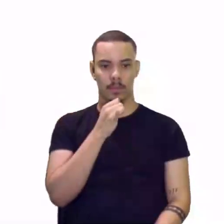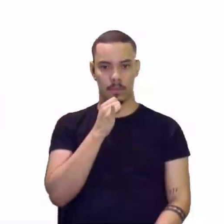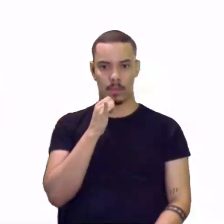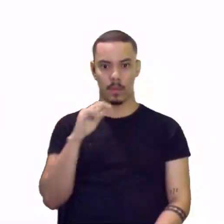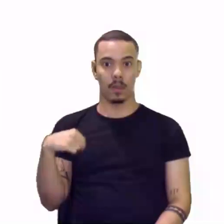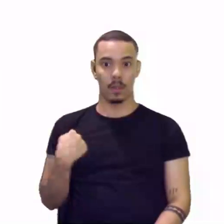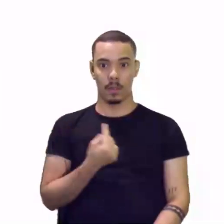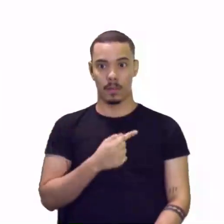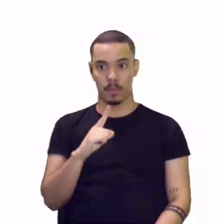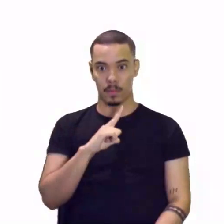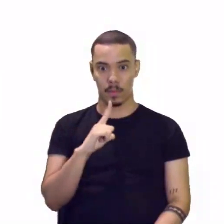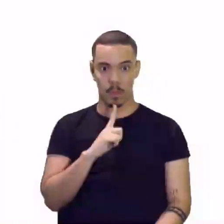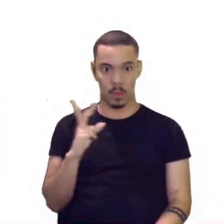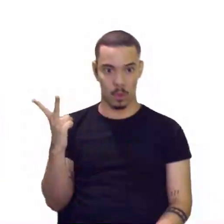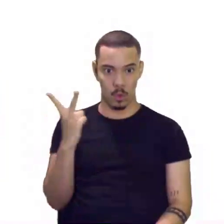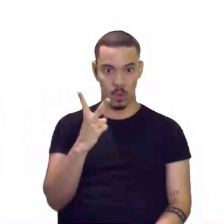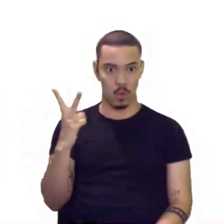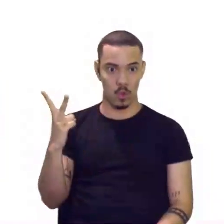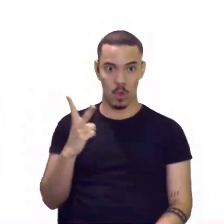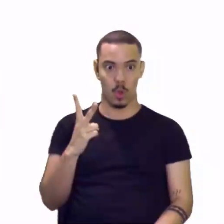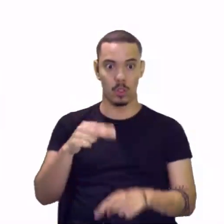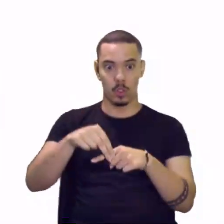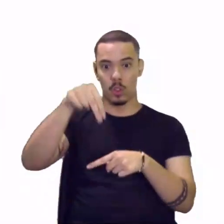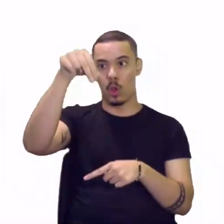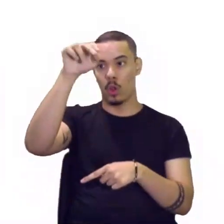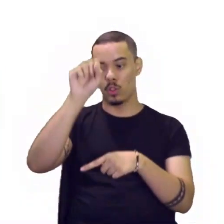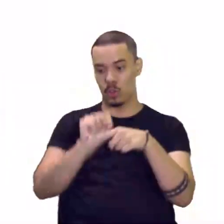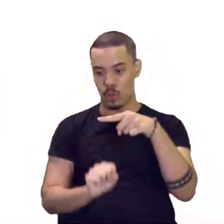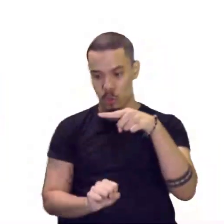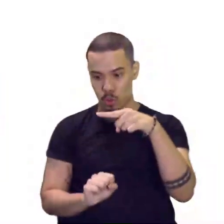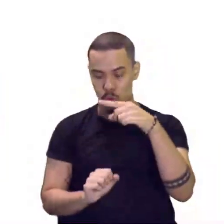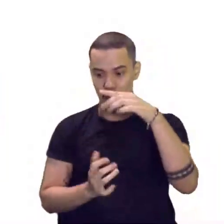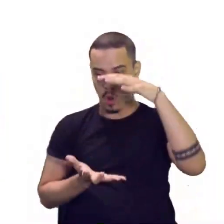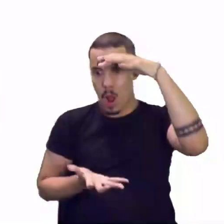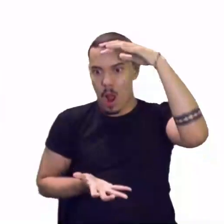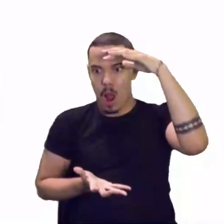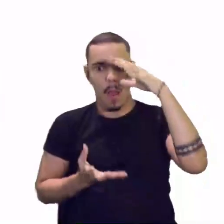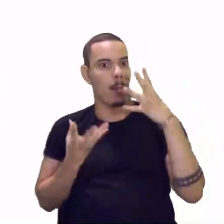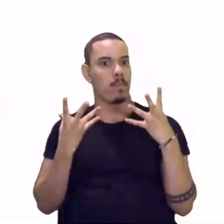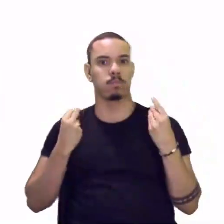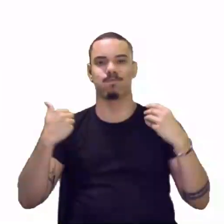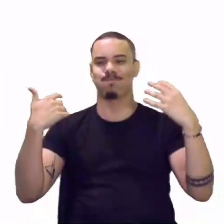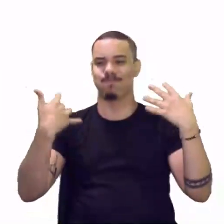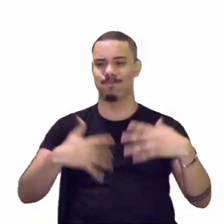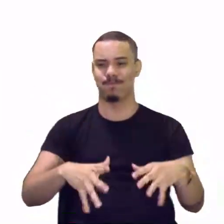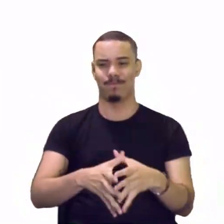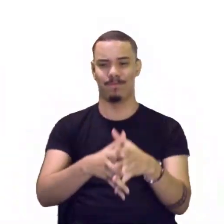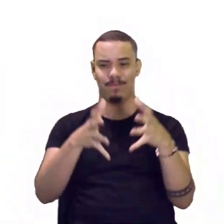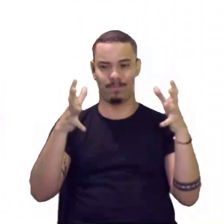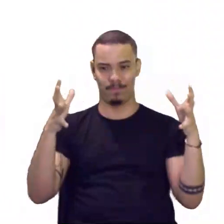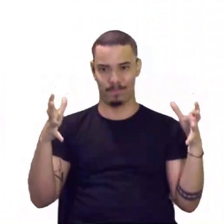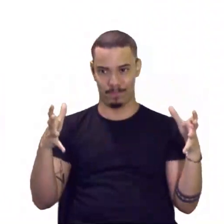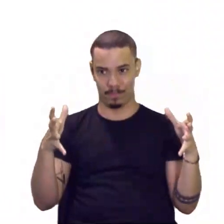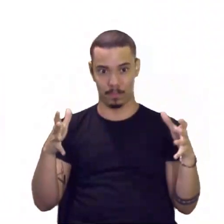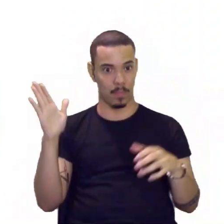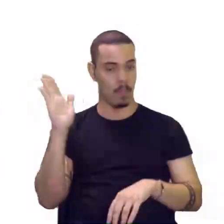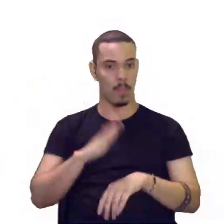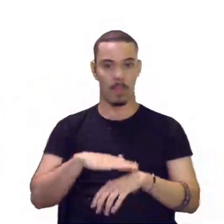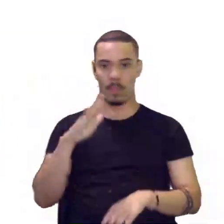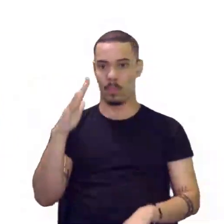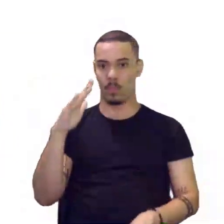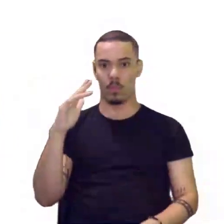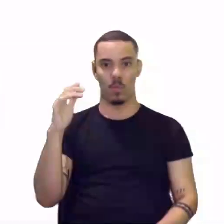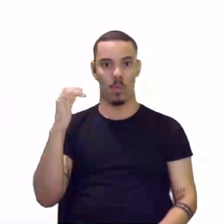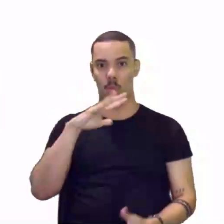nos dois hemisférios ali, né? Olha só para o aluno ter o tamanho da dimensão dele, né? Um dos maiores países do mundo. Vamos